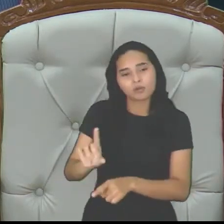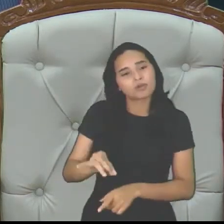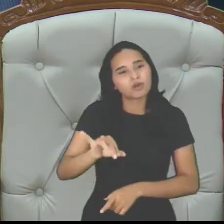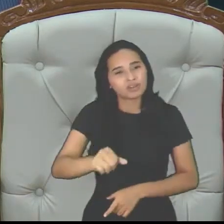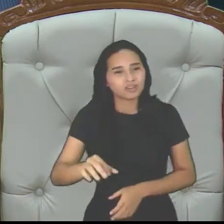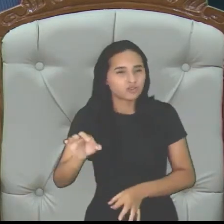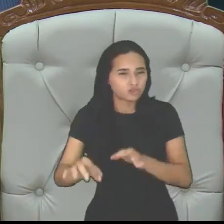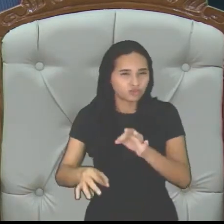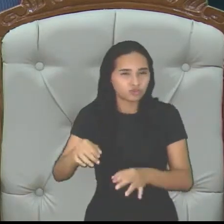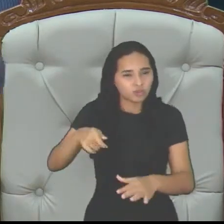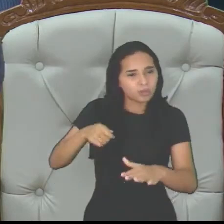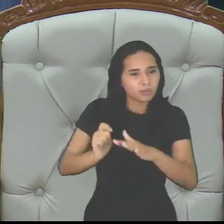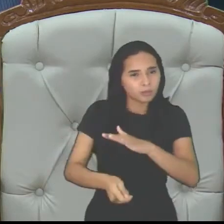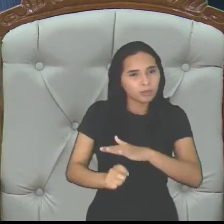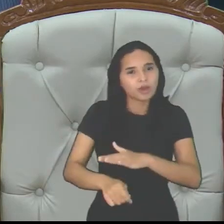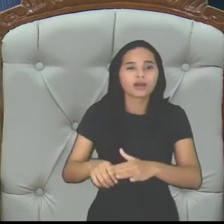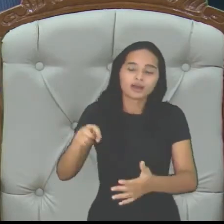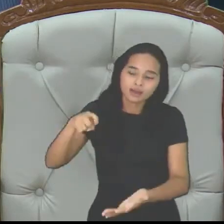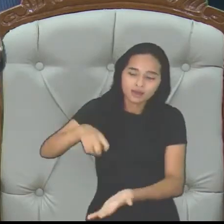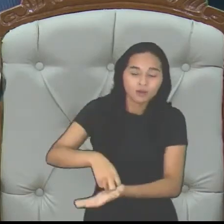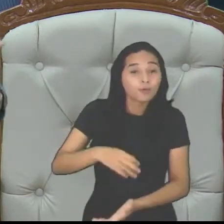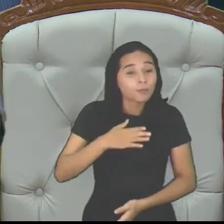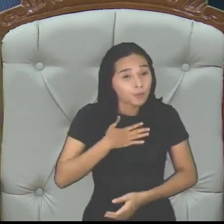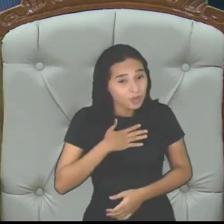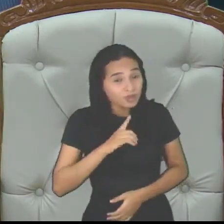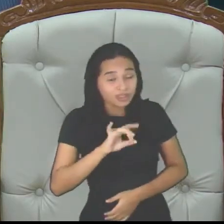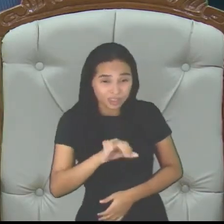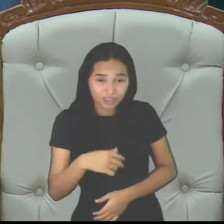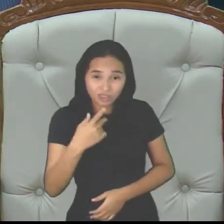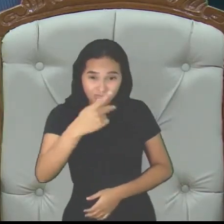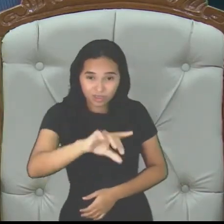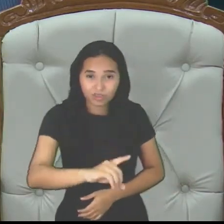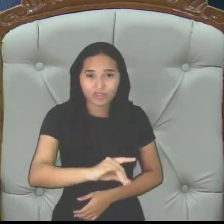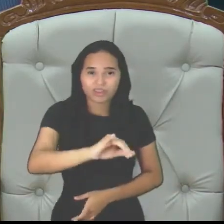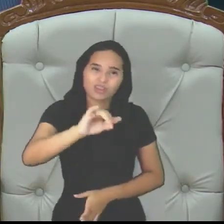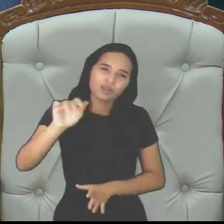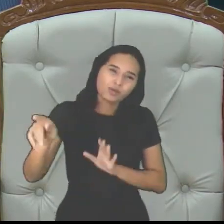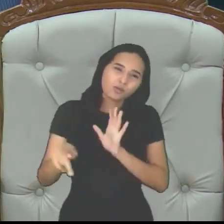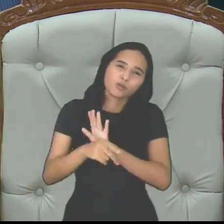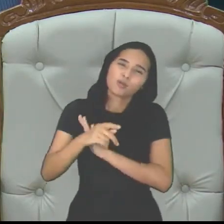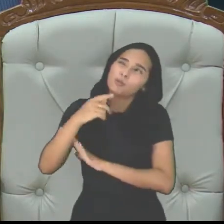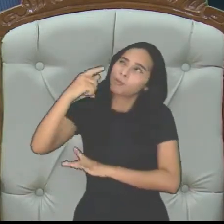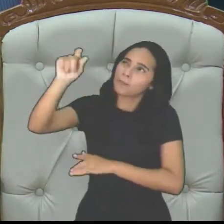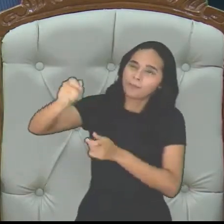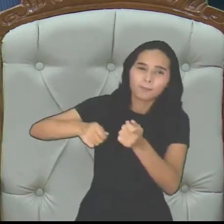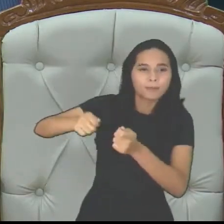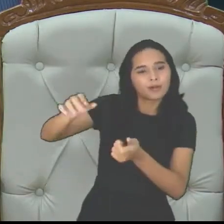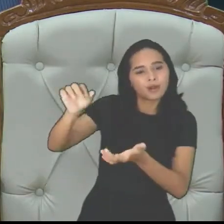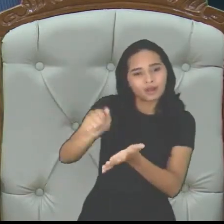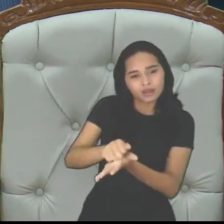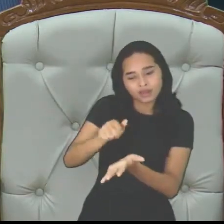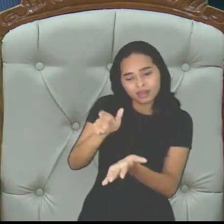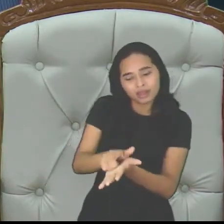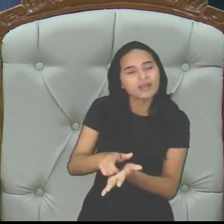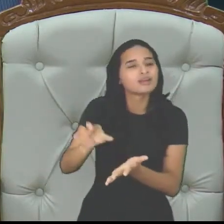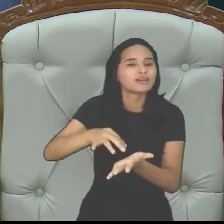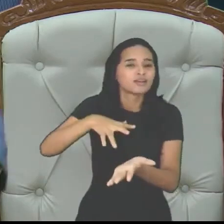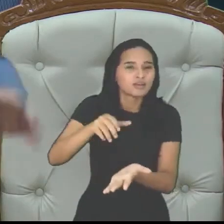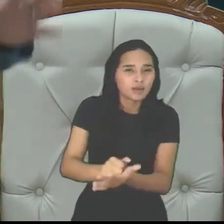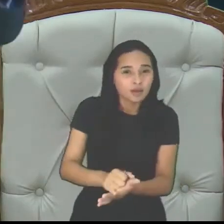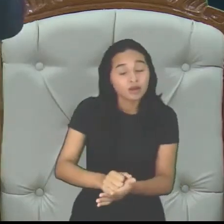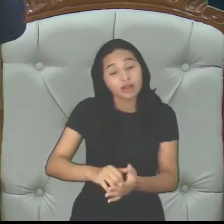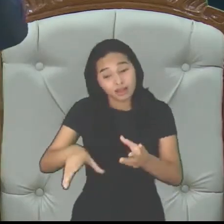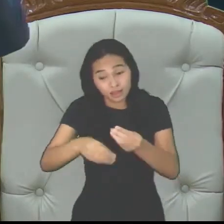serem castigados. O meu dia, o seu dia está na agenda de Deus, não passa nem 1 minuto a